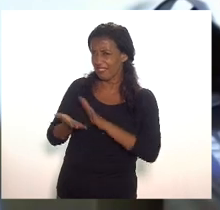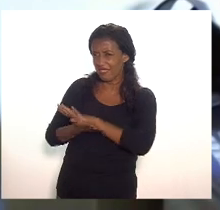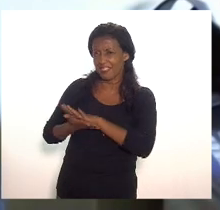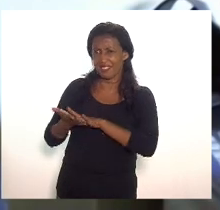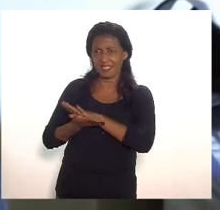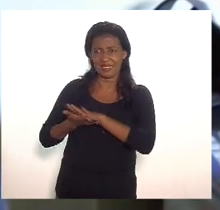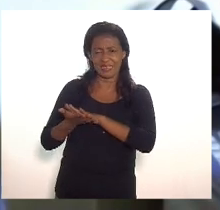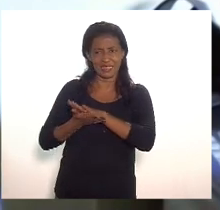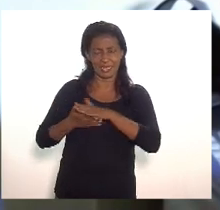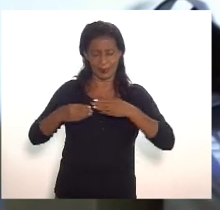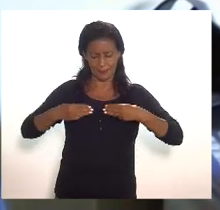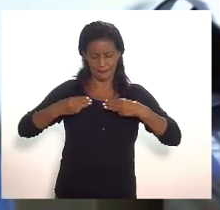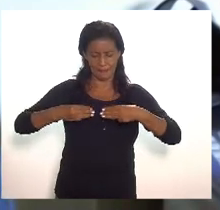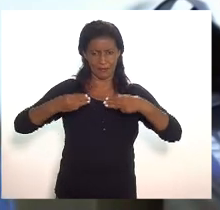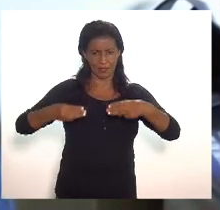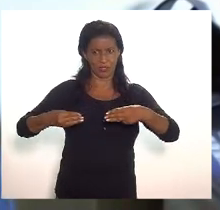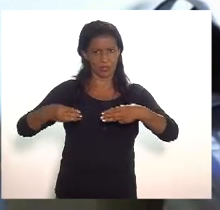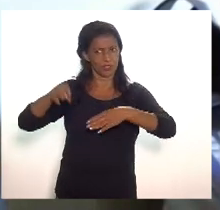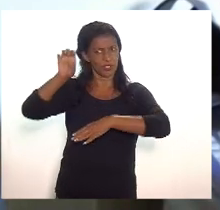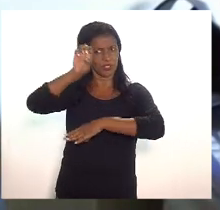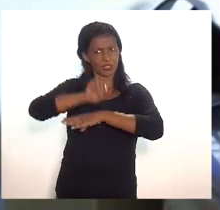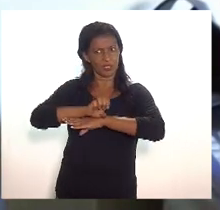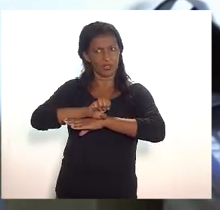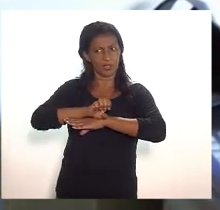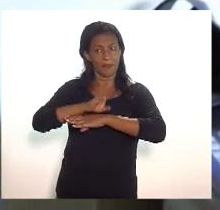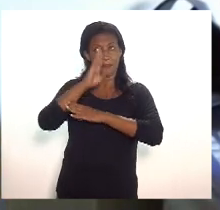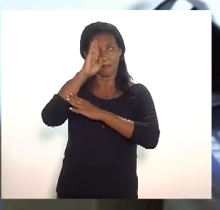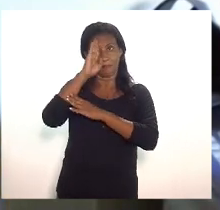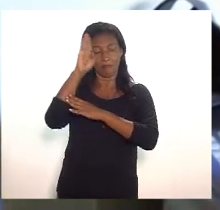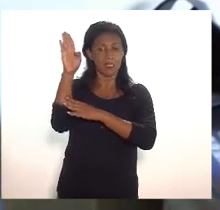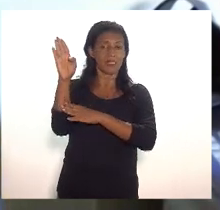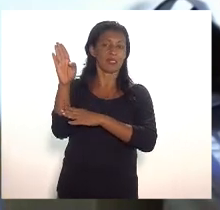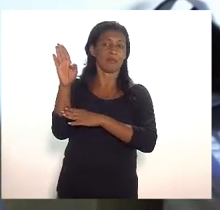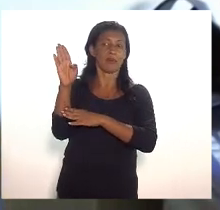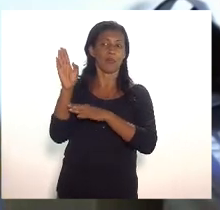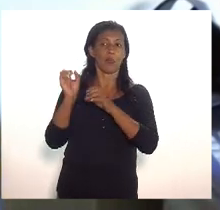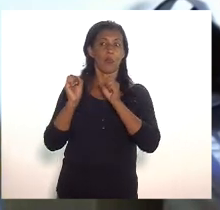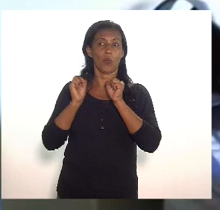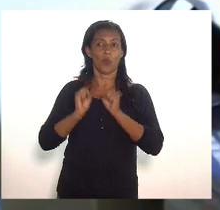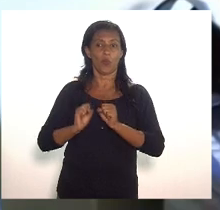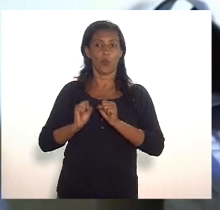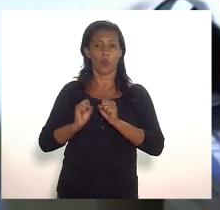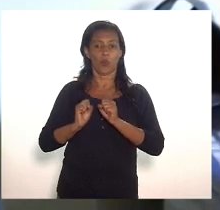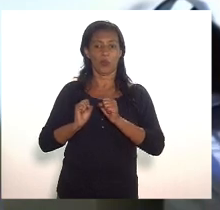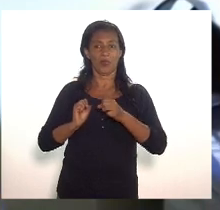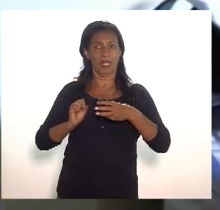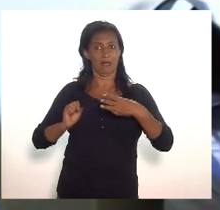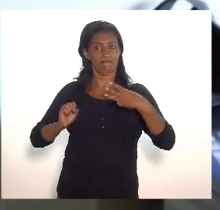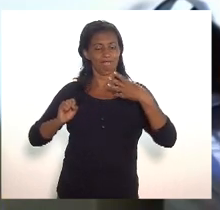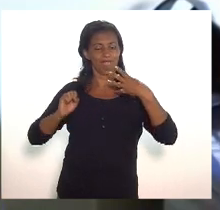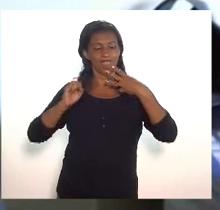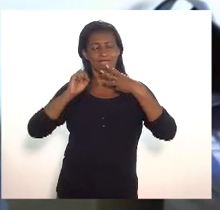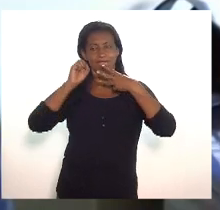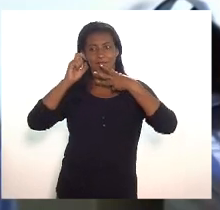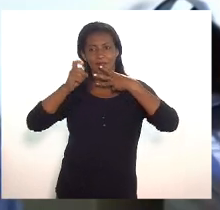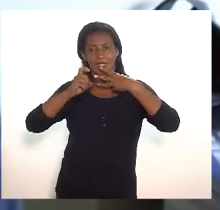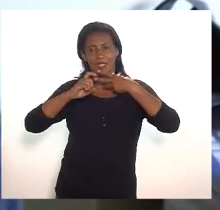Ministério Público Estadual e, principalmente, o Poder Executivo,